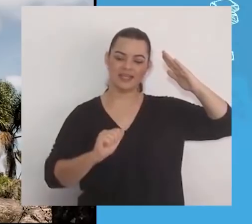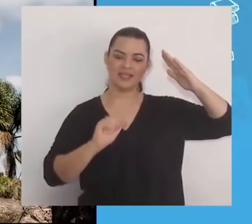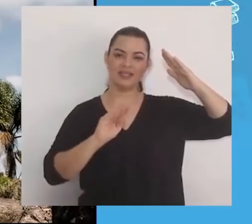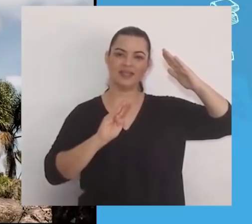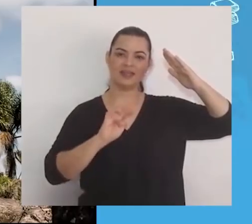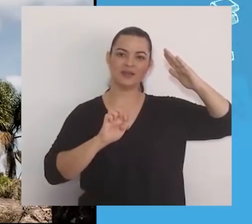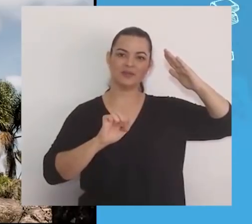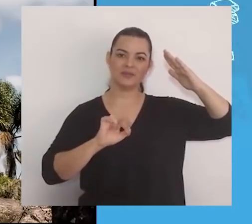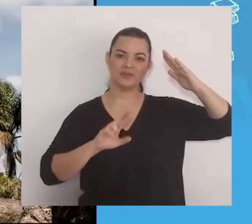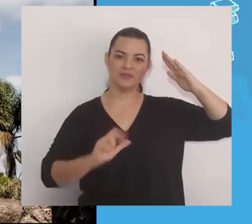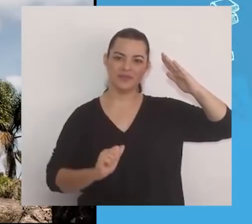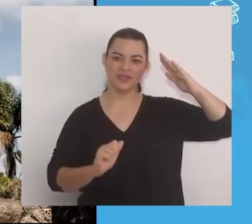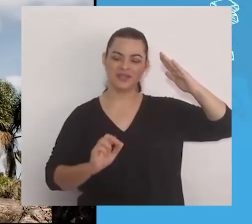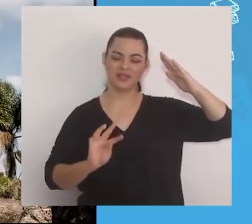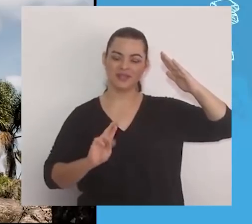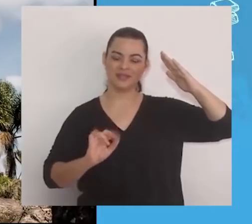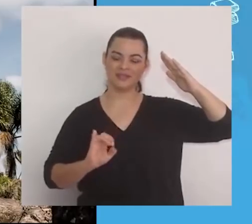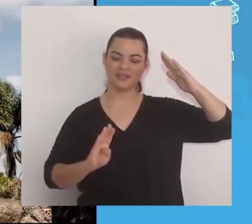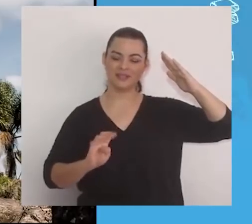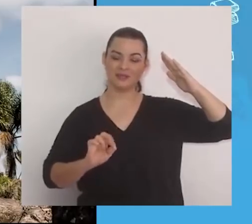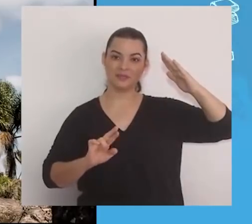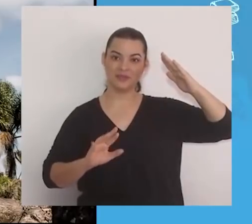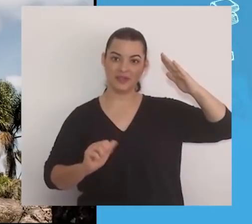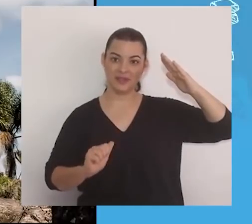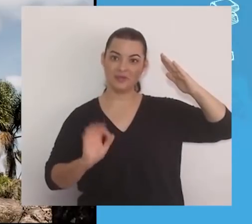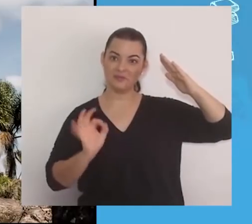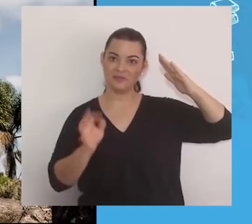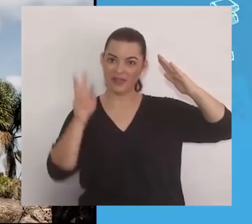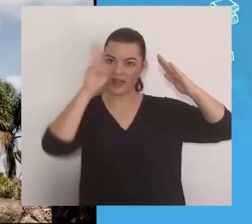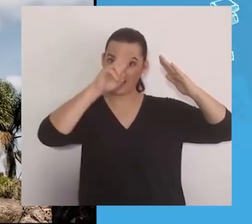patrimônio natural. Eu tenho